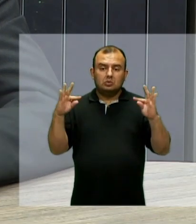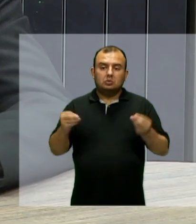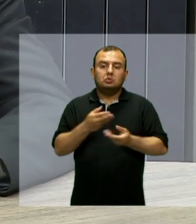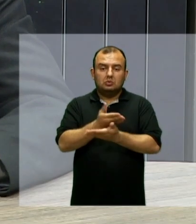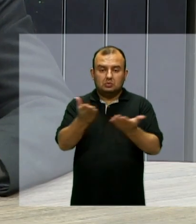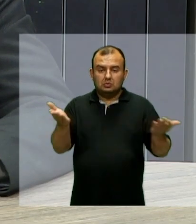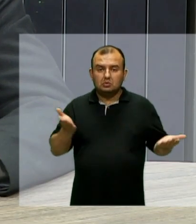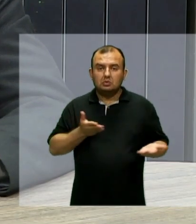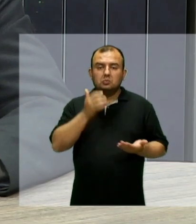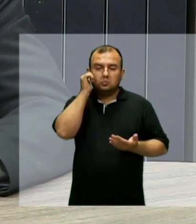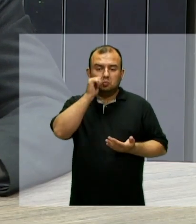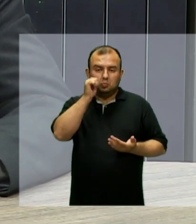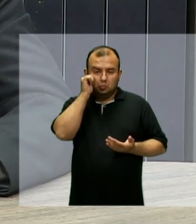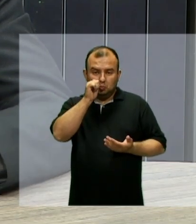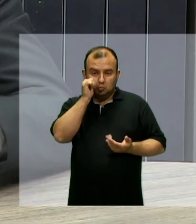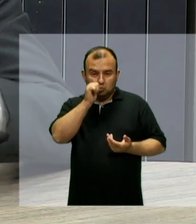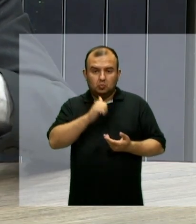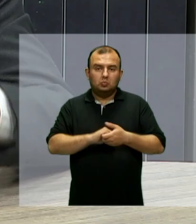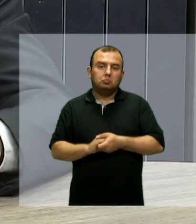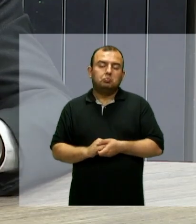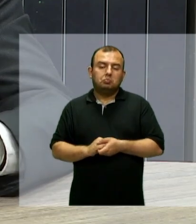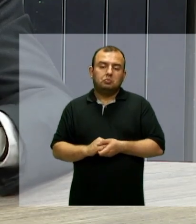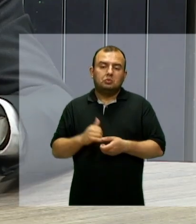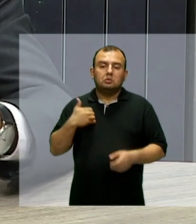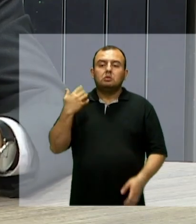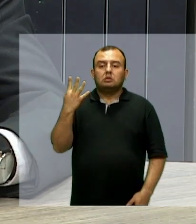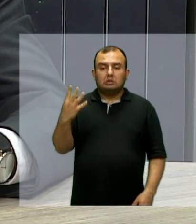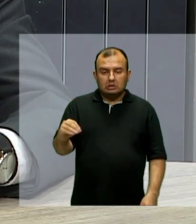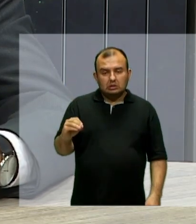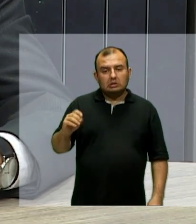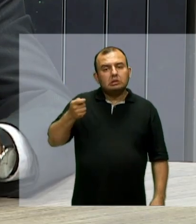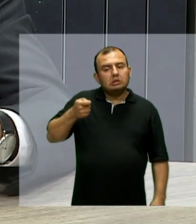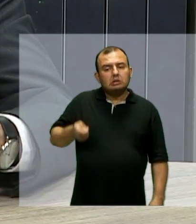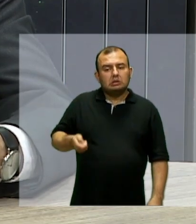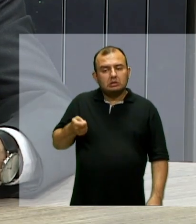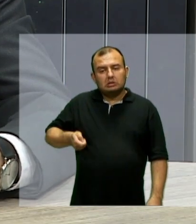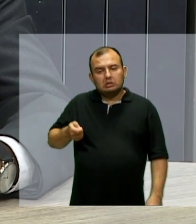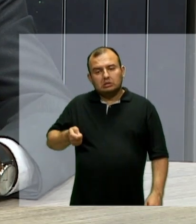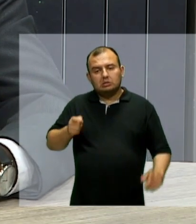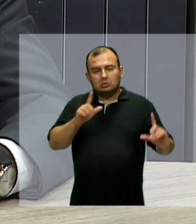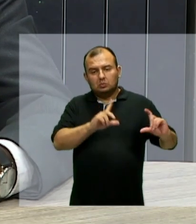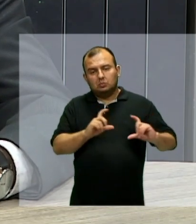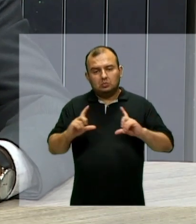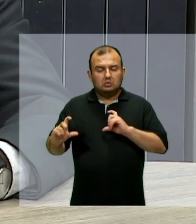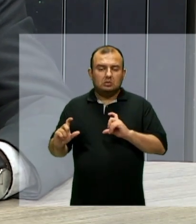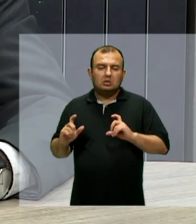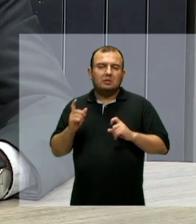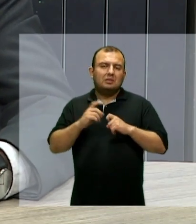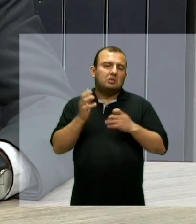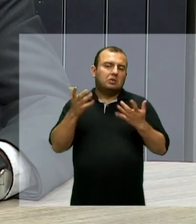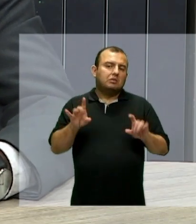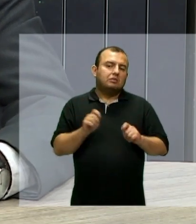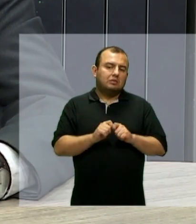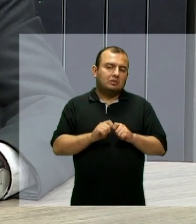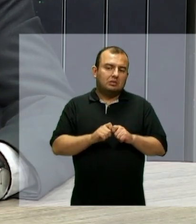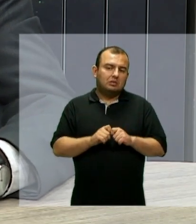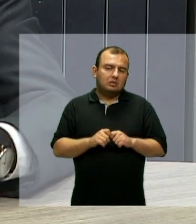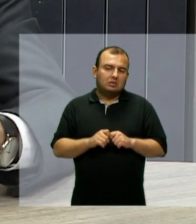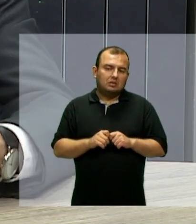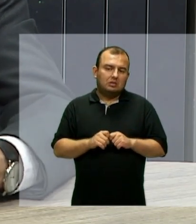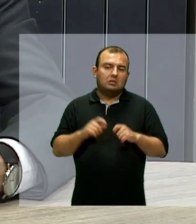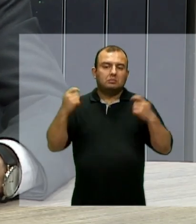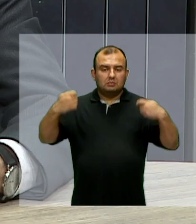vocês mulheres, né, 40 anos, exija a mamografia, exija. O médico não quiser fazer, tem gente que diz, o senhor